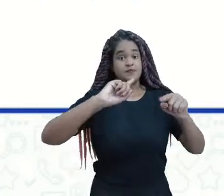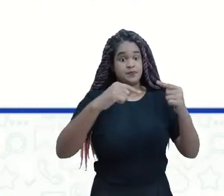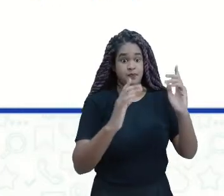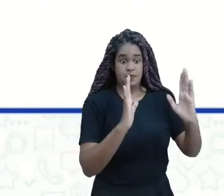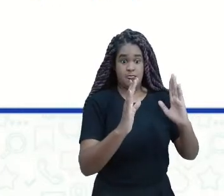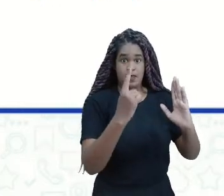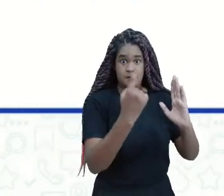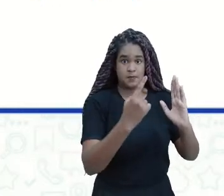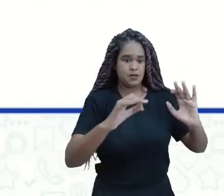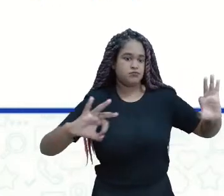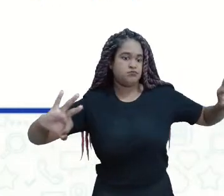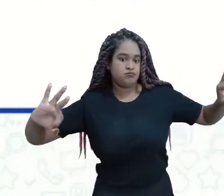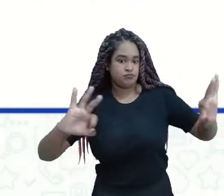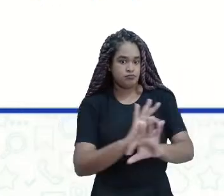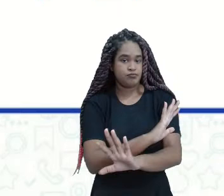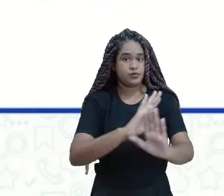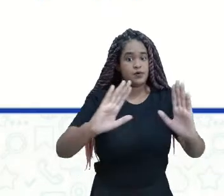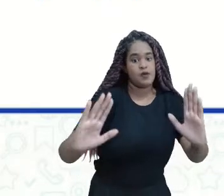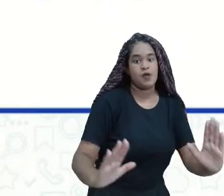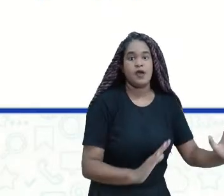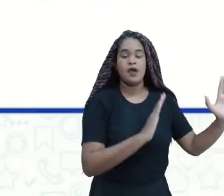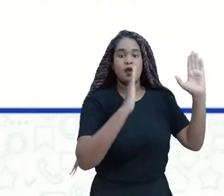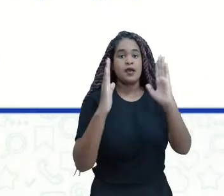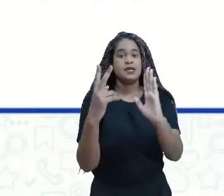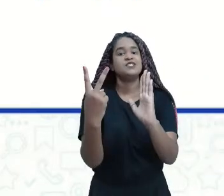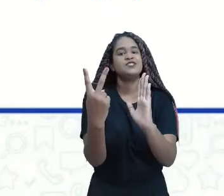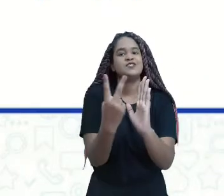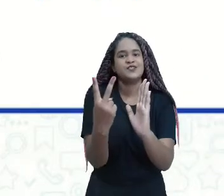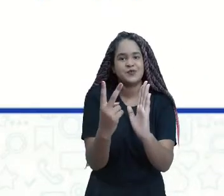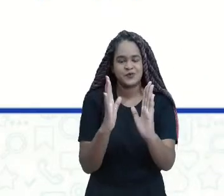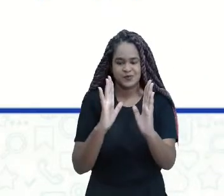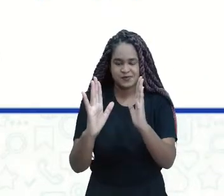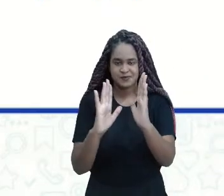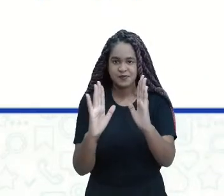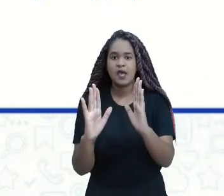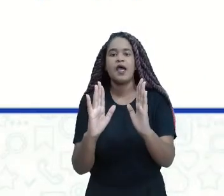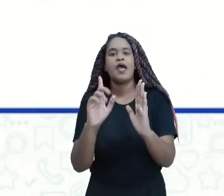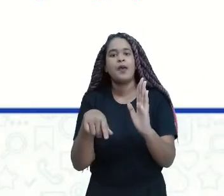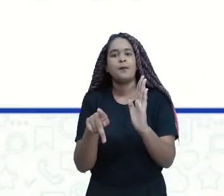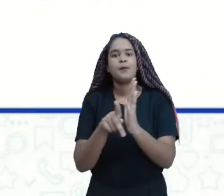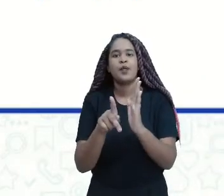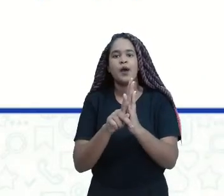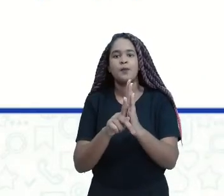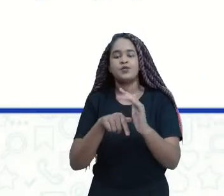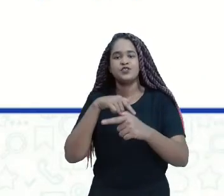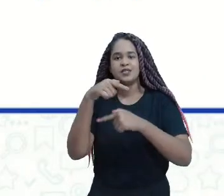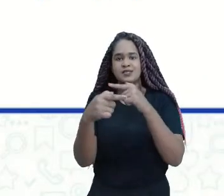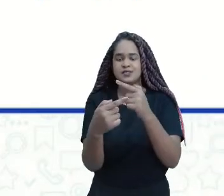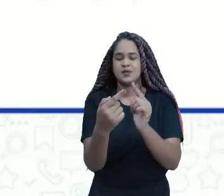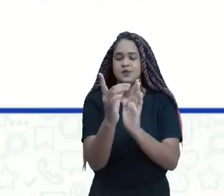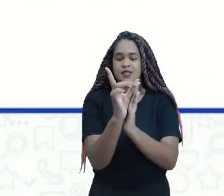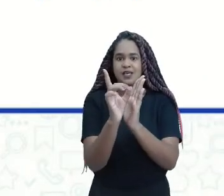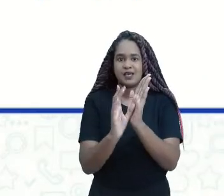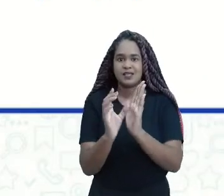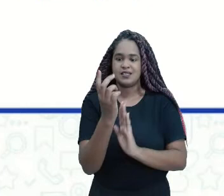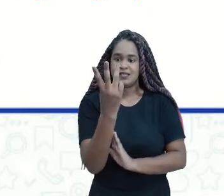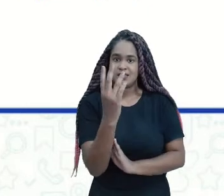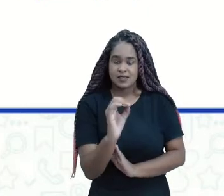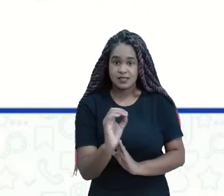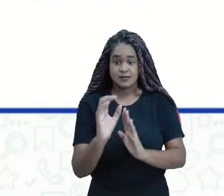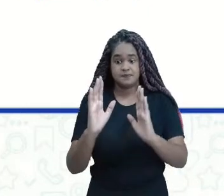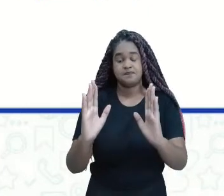né, na década de 30, chamada Geração de 30, isso está muito ligado à literatura. E a terceira fase já,